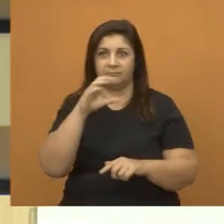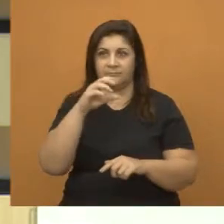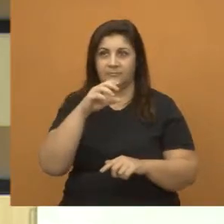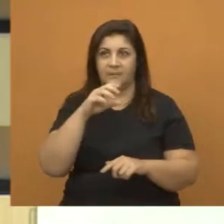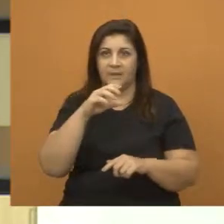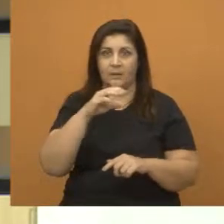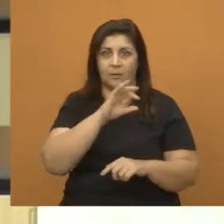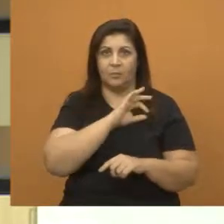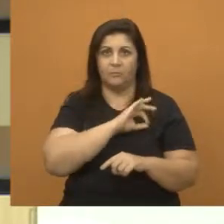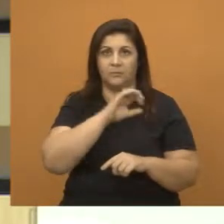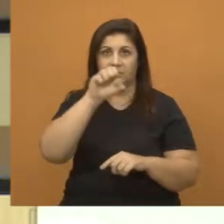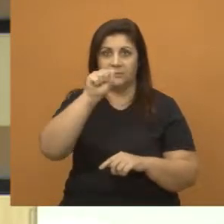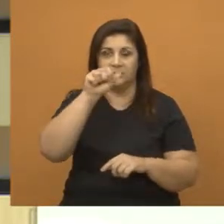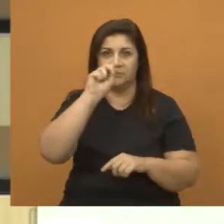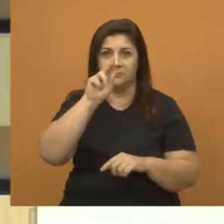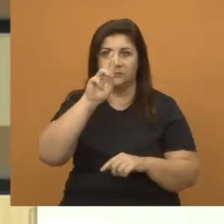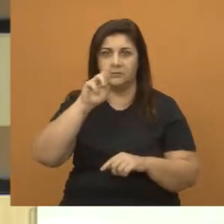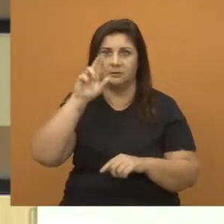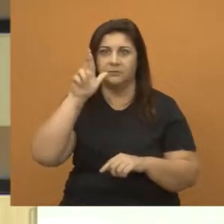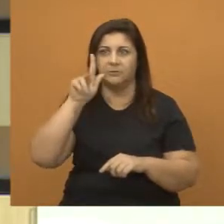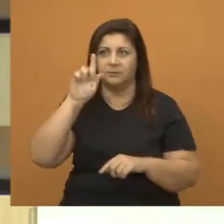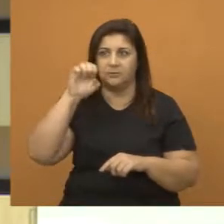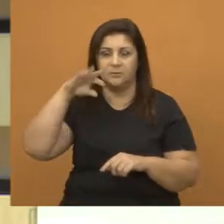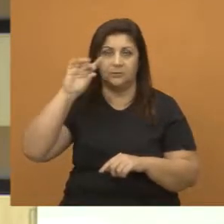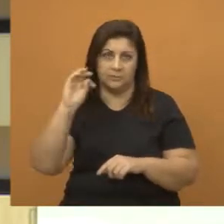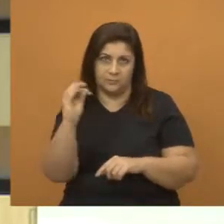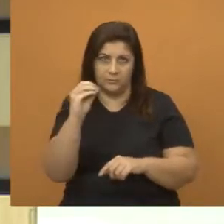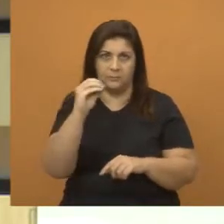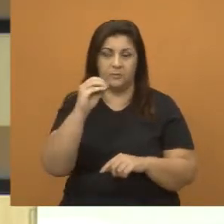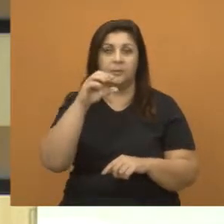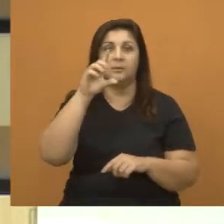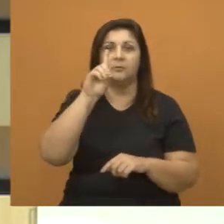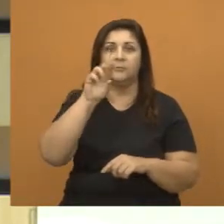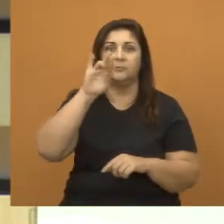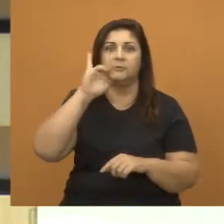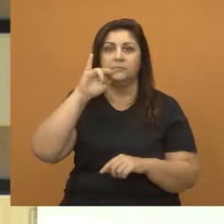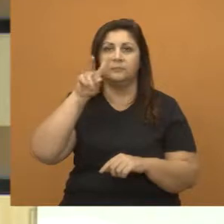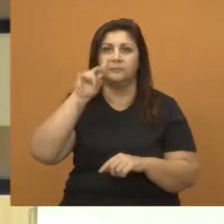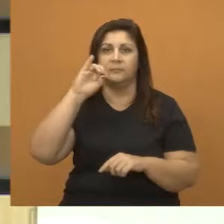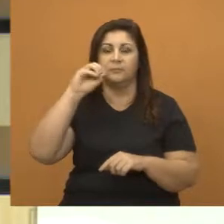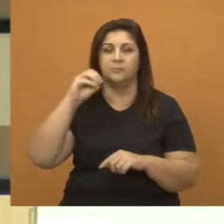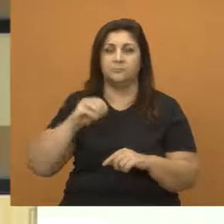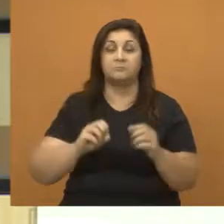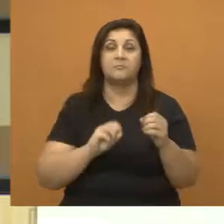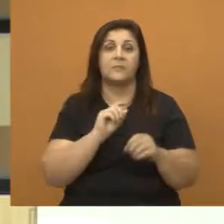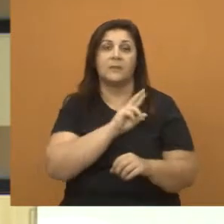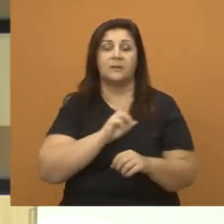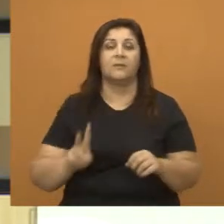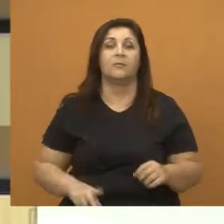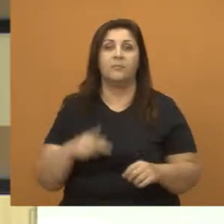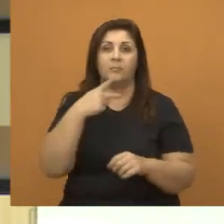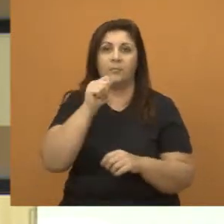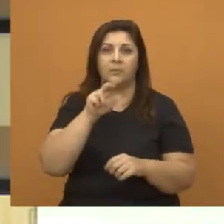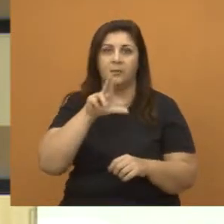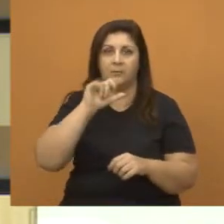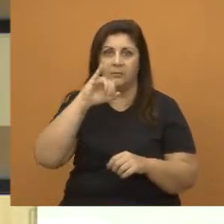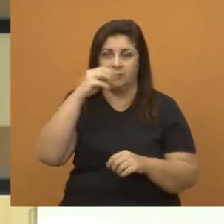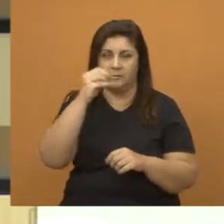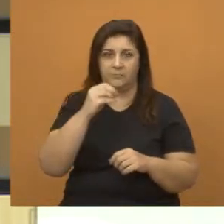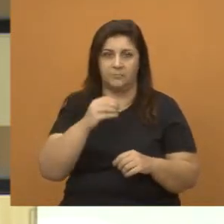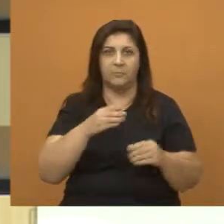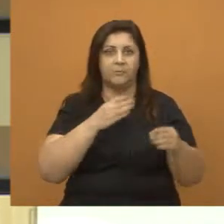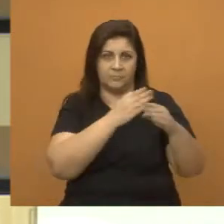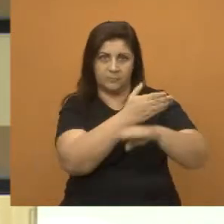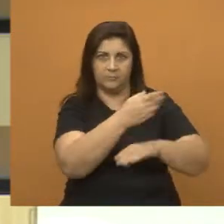sargento divino sérgio rodrigues dos santos autoria vereador paulinho dos condutores o projeto foi aprovado